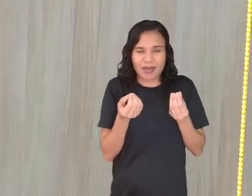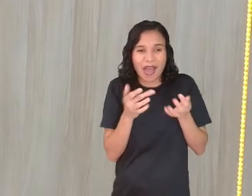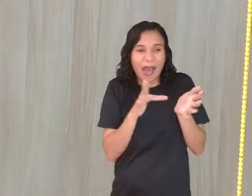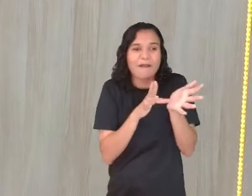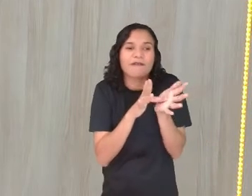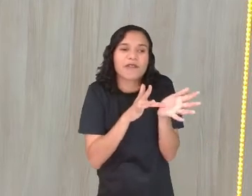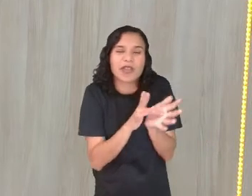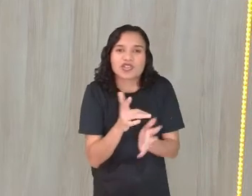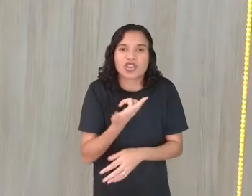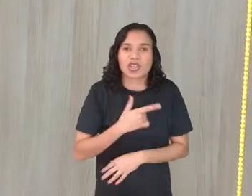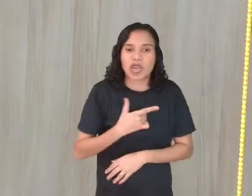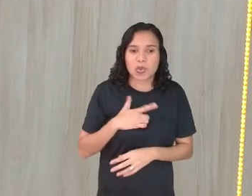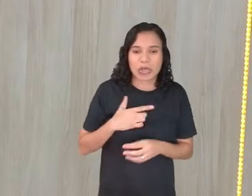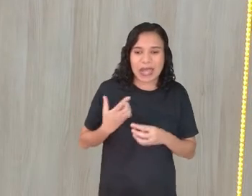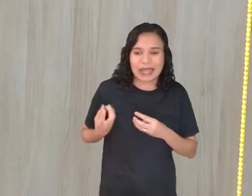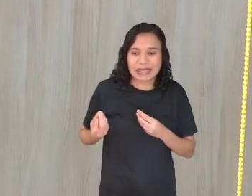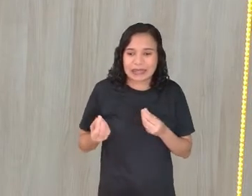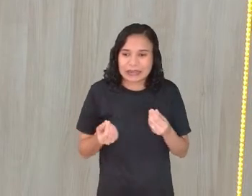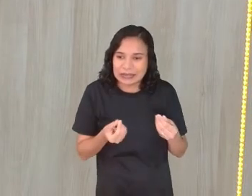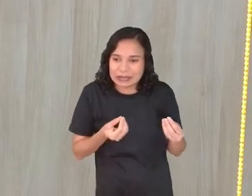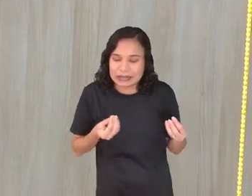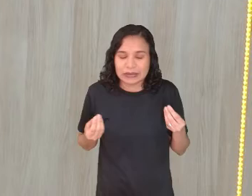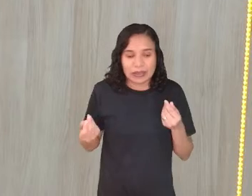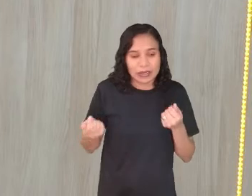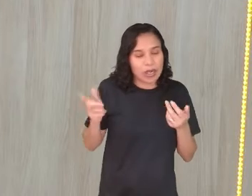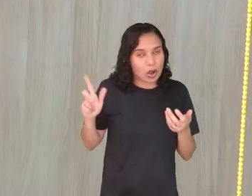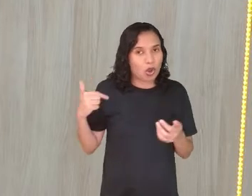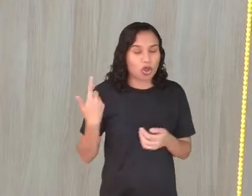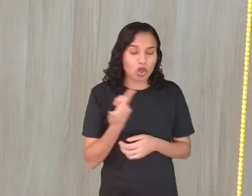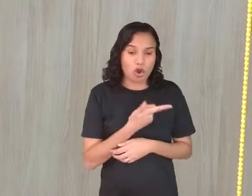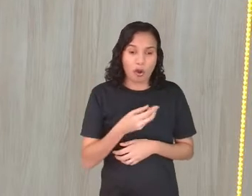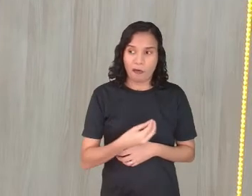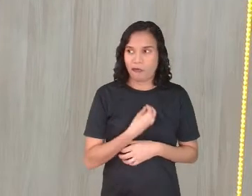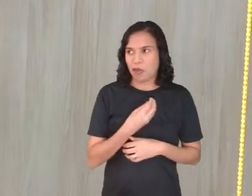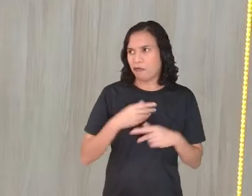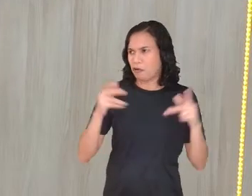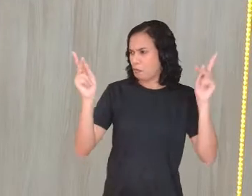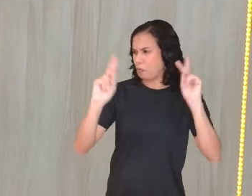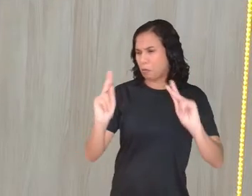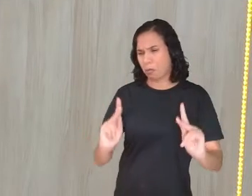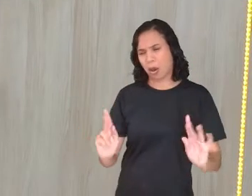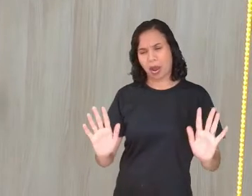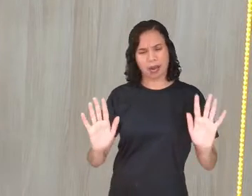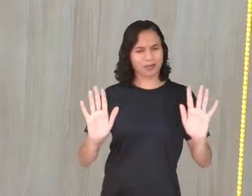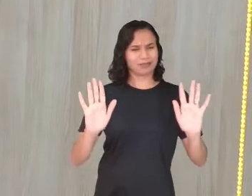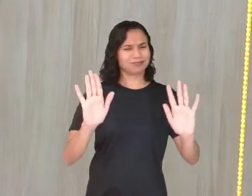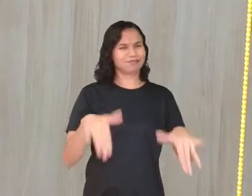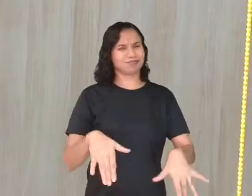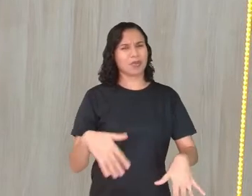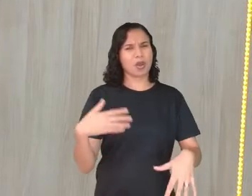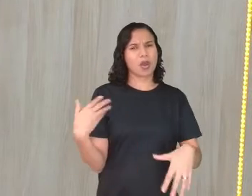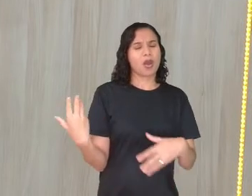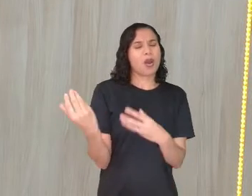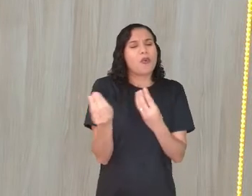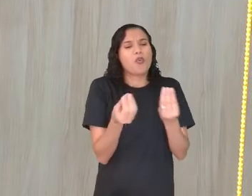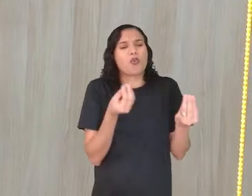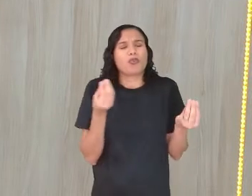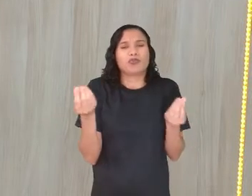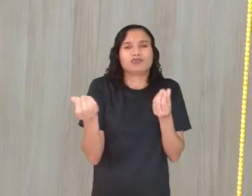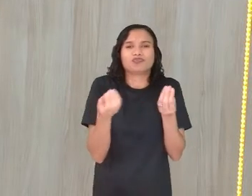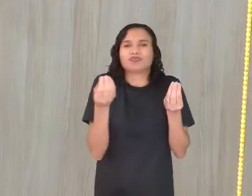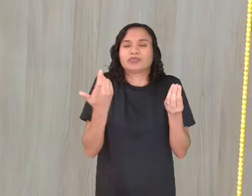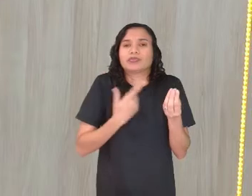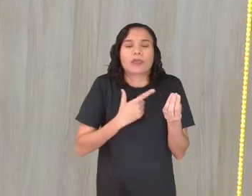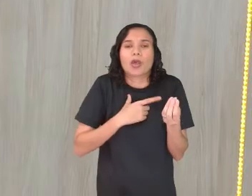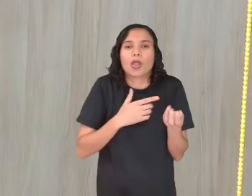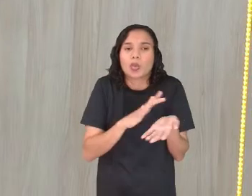aquela coisa ali meio que não, a gente vive harmoniosamente, né? De uma forma que não